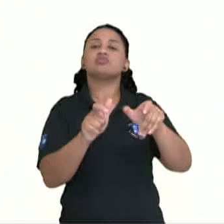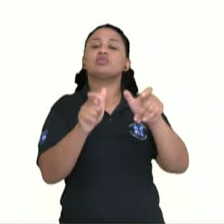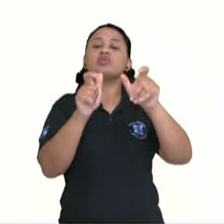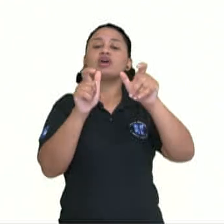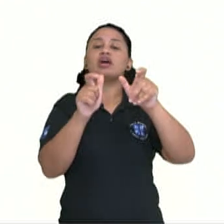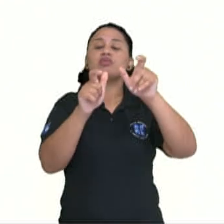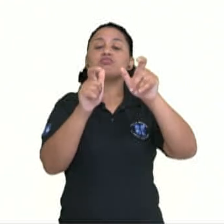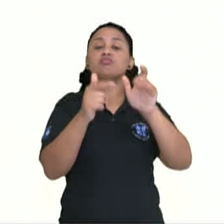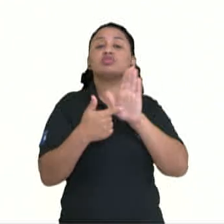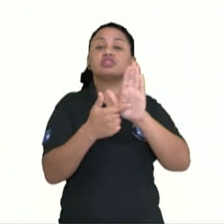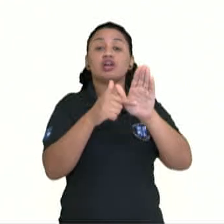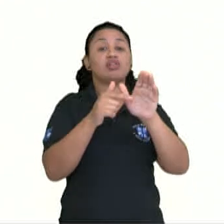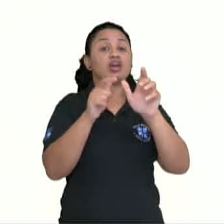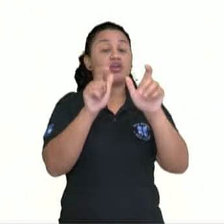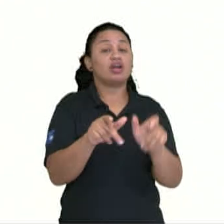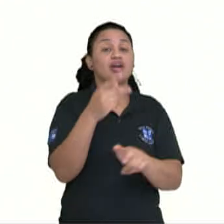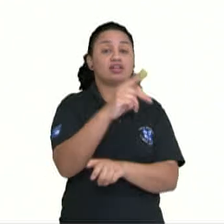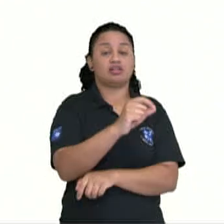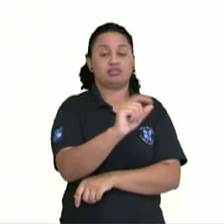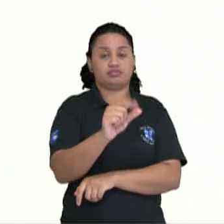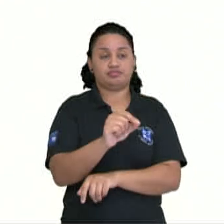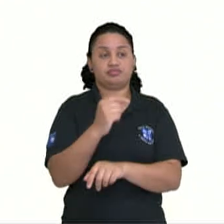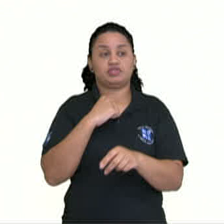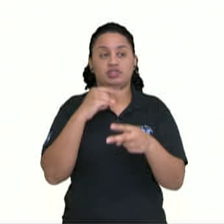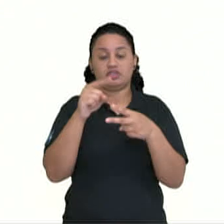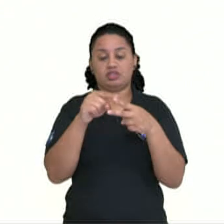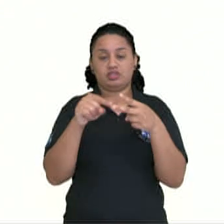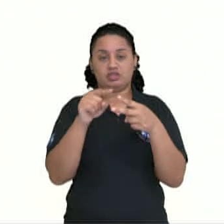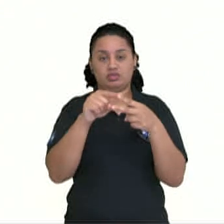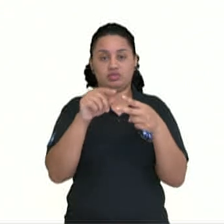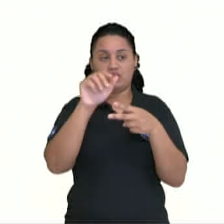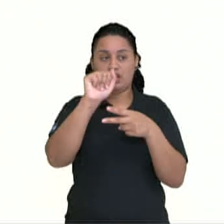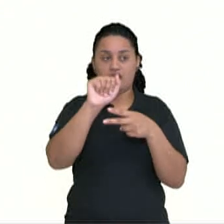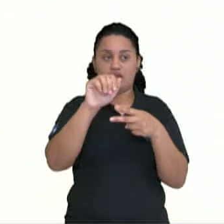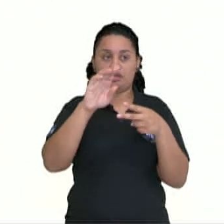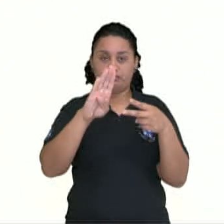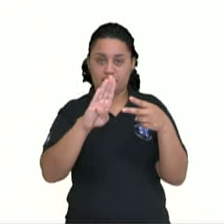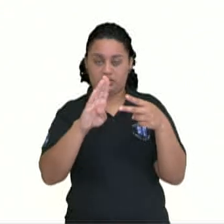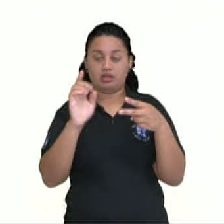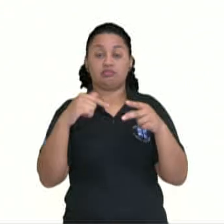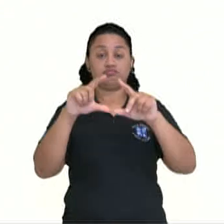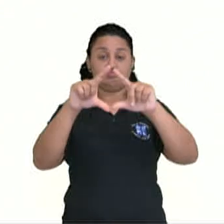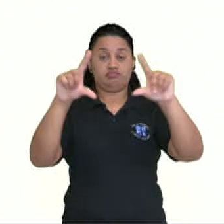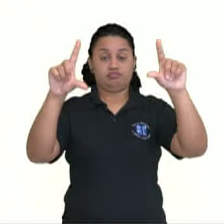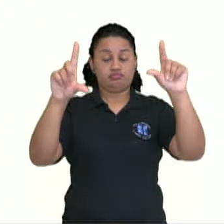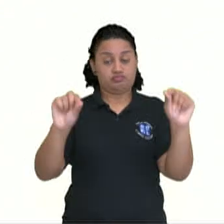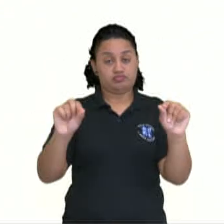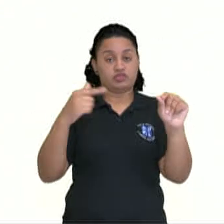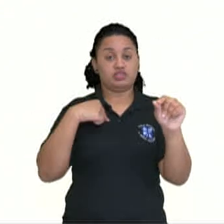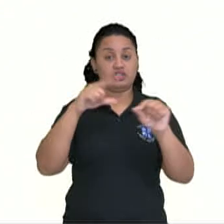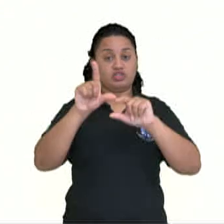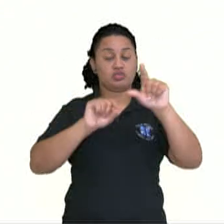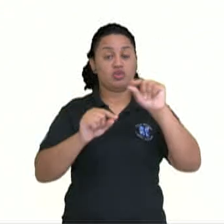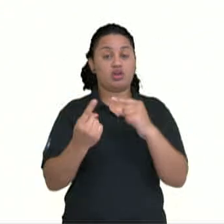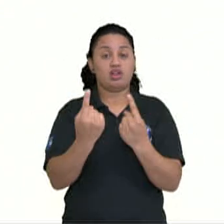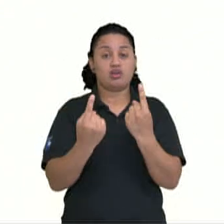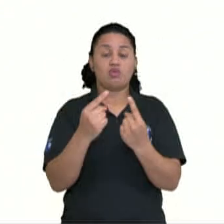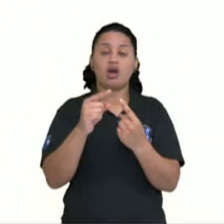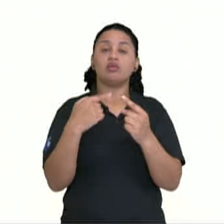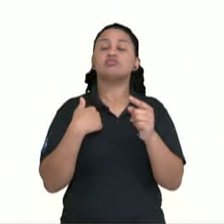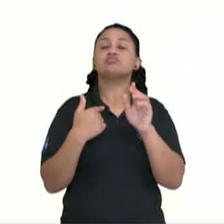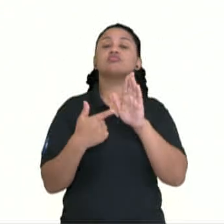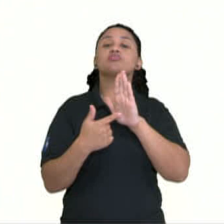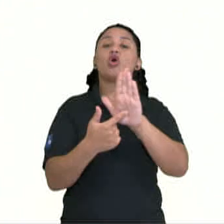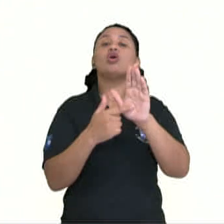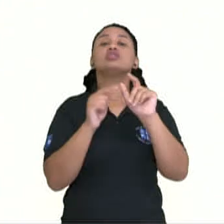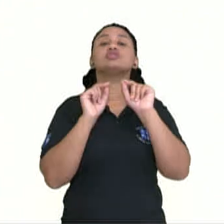exclusivos. Então aqui você tem duas alternativas. Então, considerando o fragmento em destaque, você vai assinalar uma opção que